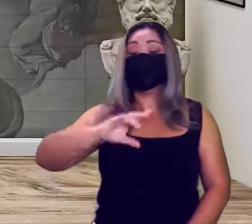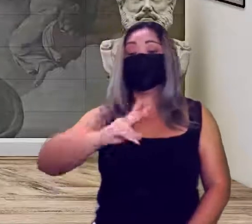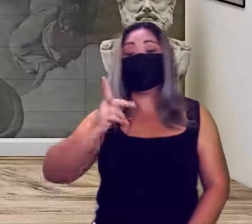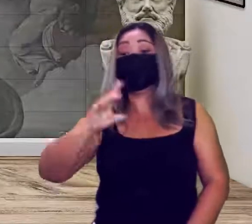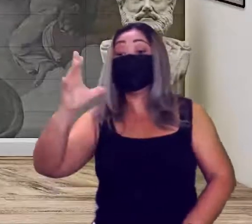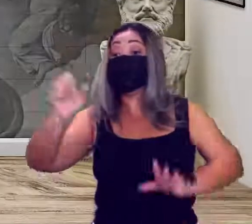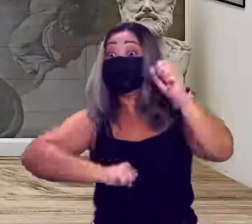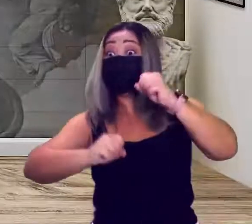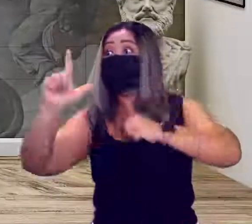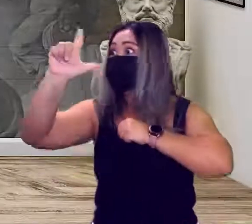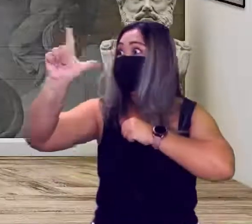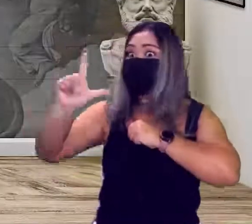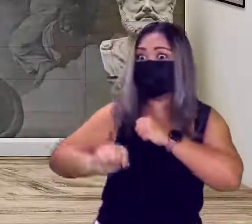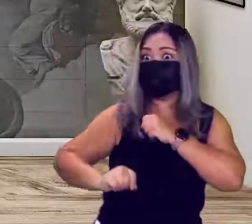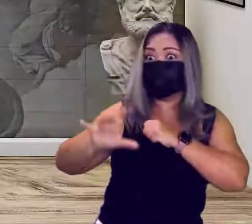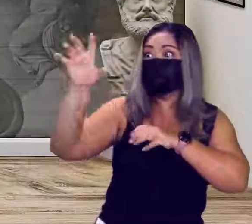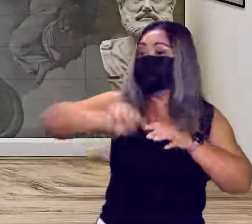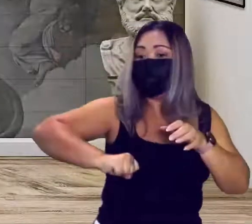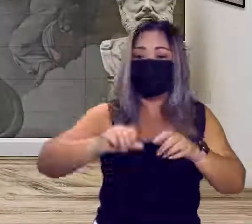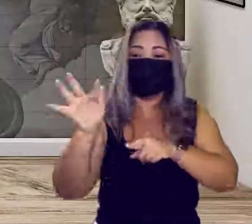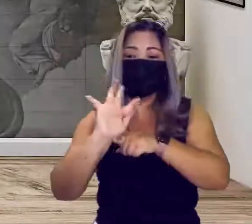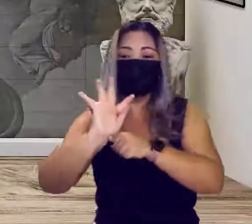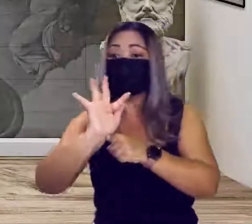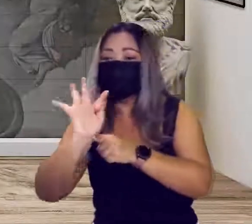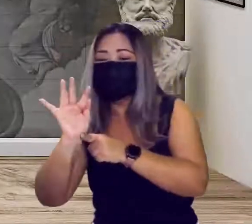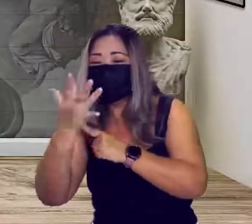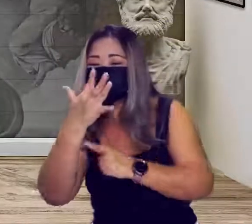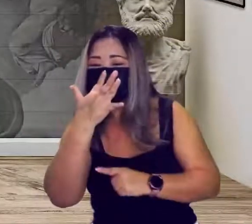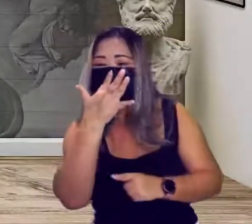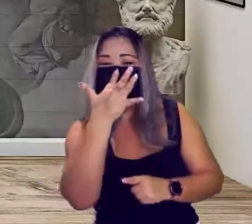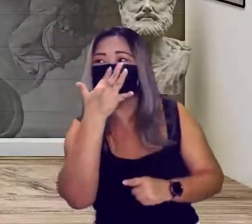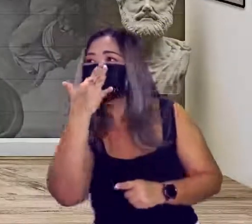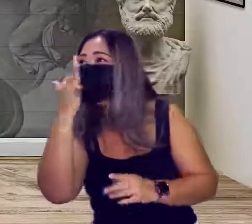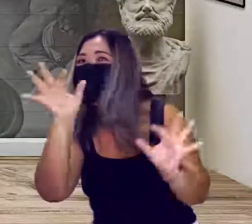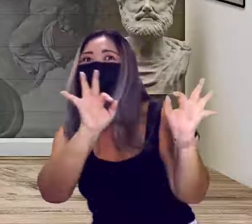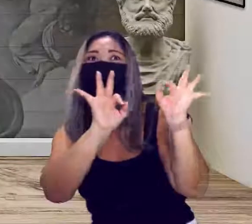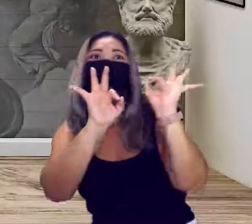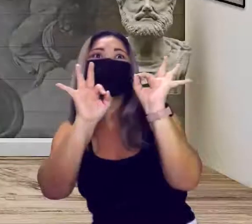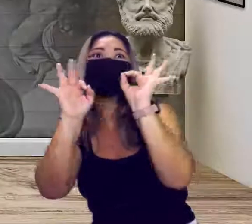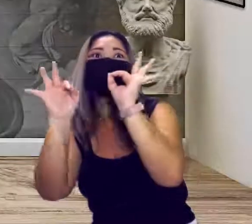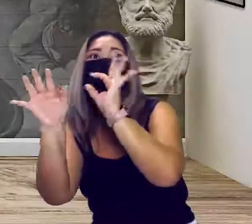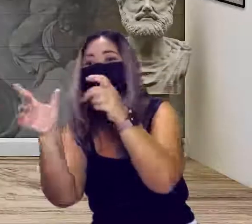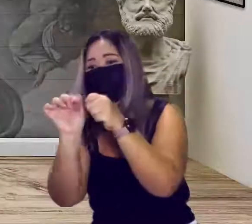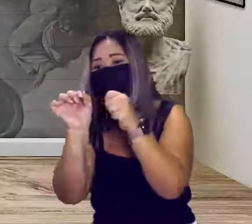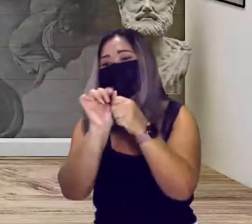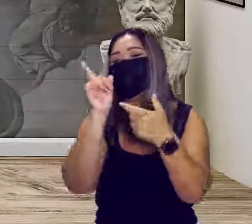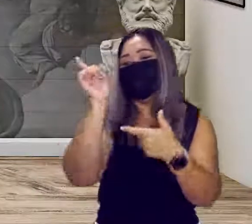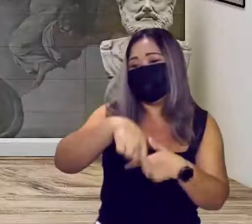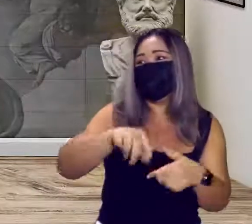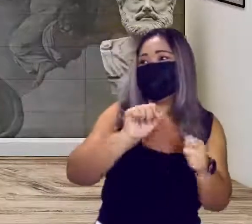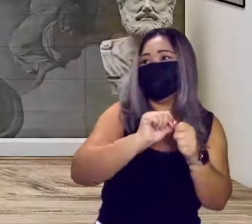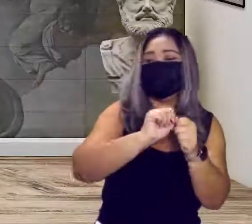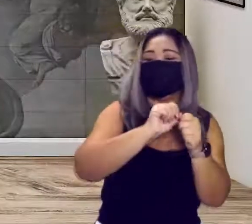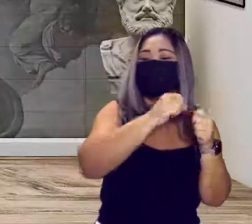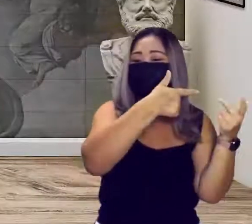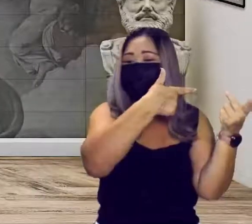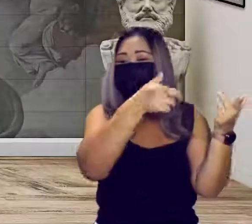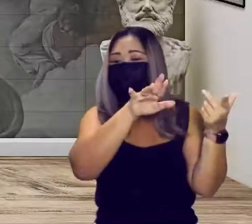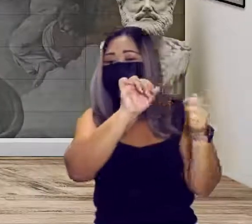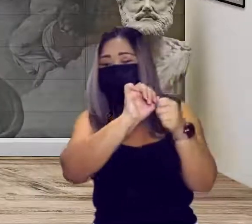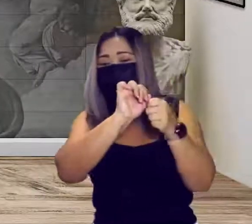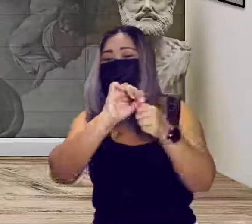Raios, etc. Vários filmes dele que envolvem a mitologia grega. Também temos um seriado, né, sobre a mitologia, a lenda